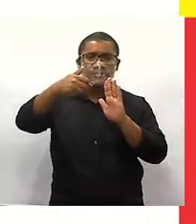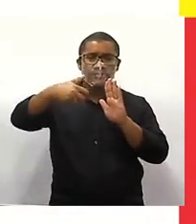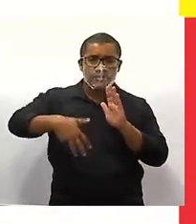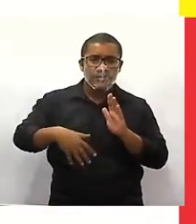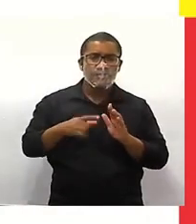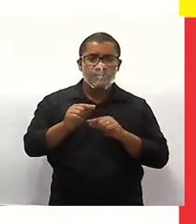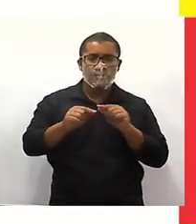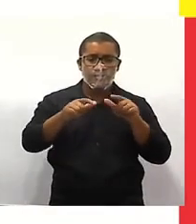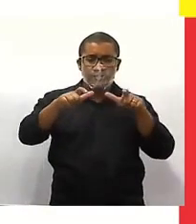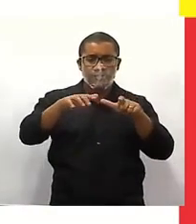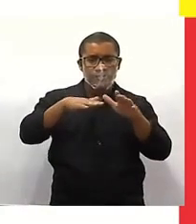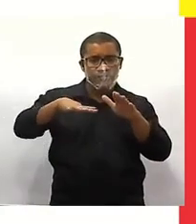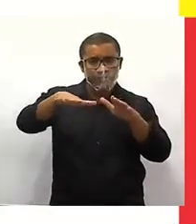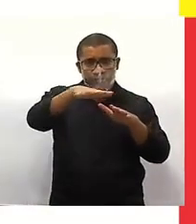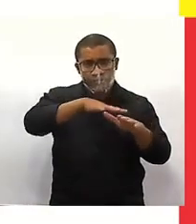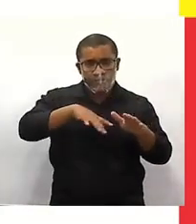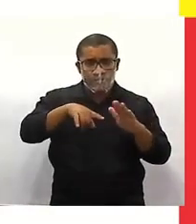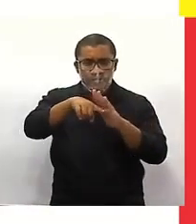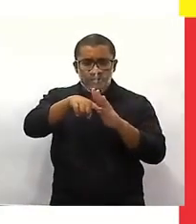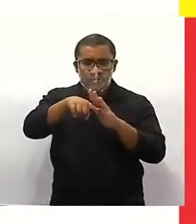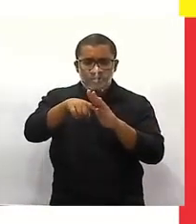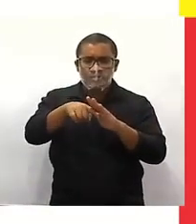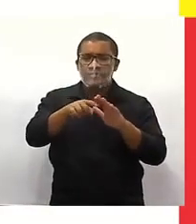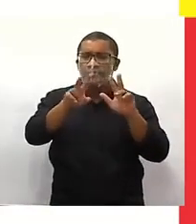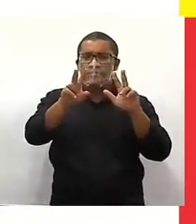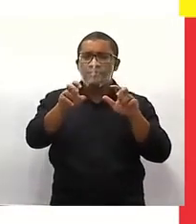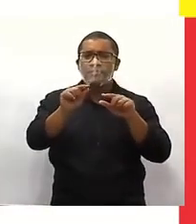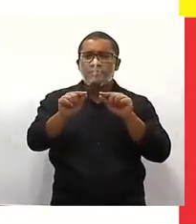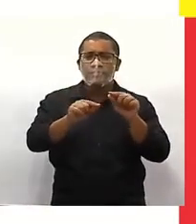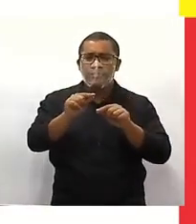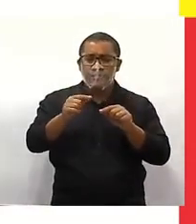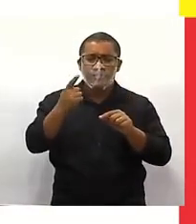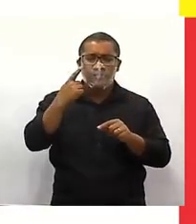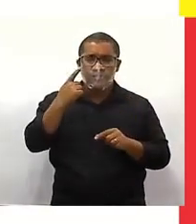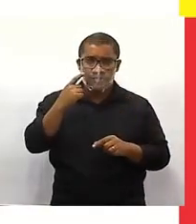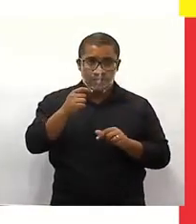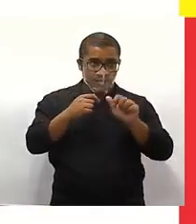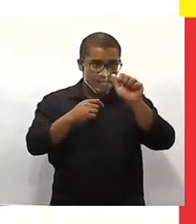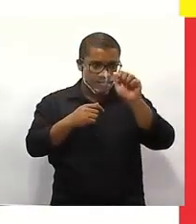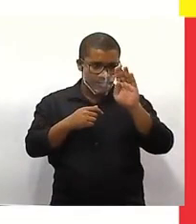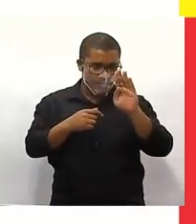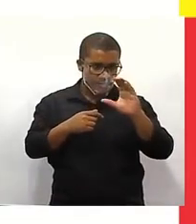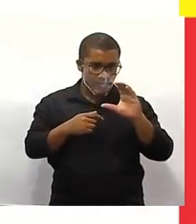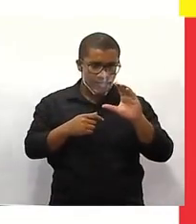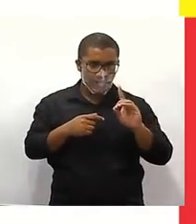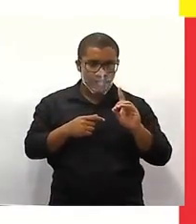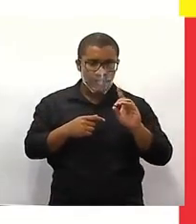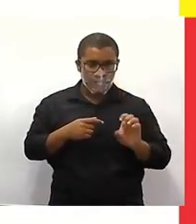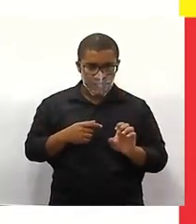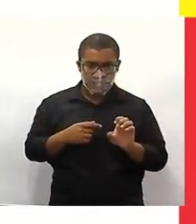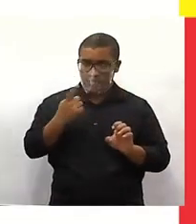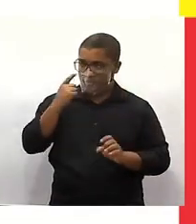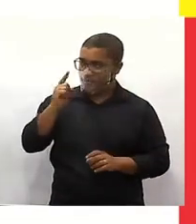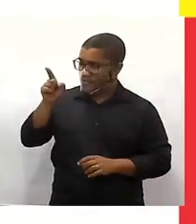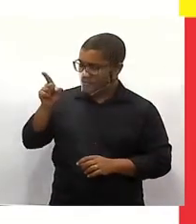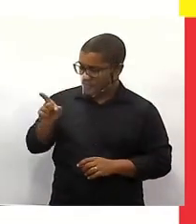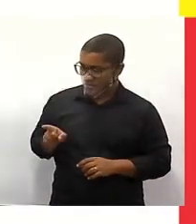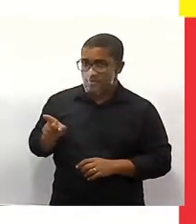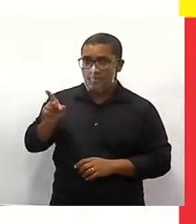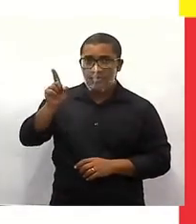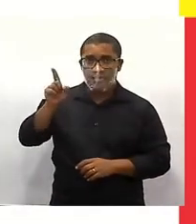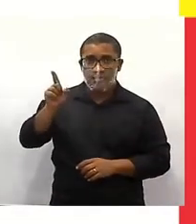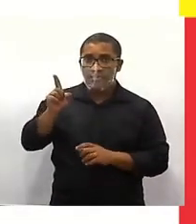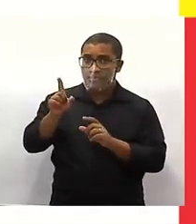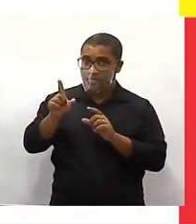uma área da geografia assim conhecida: geotectônica, biogeografia fluvial,